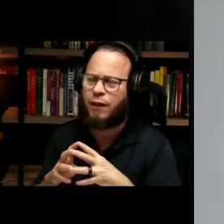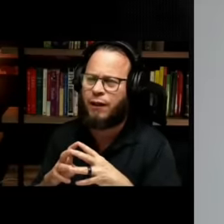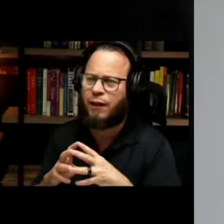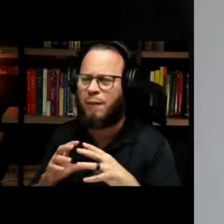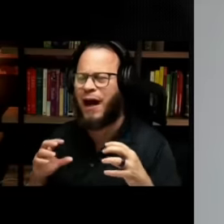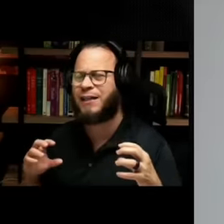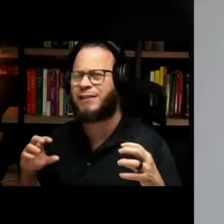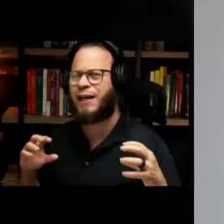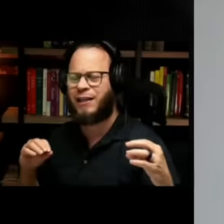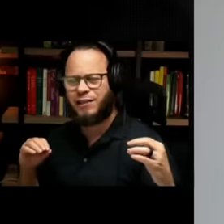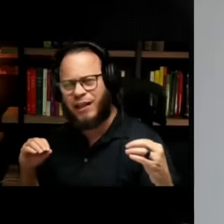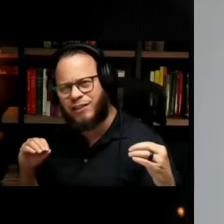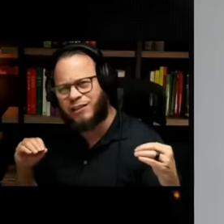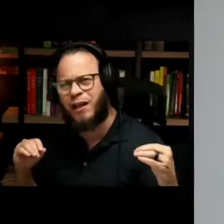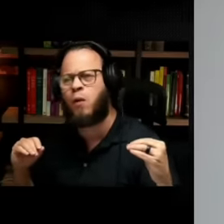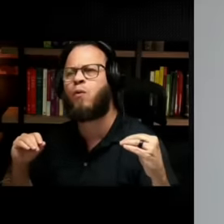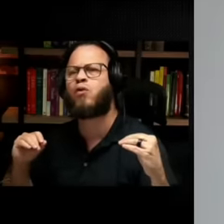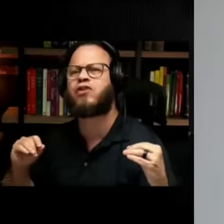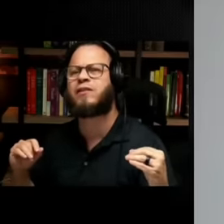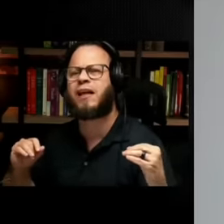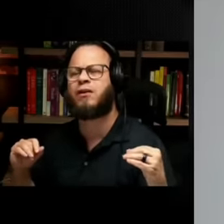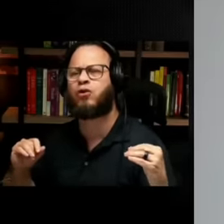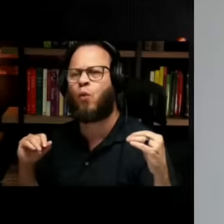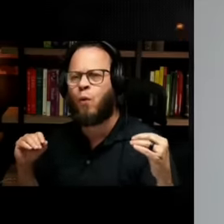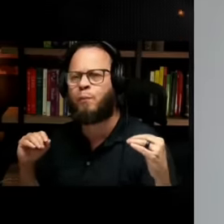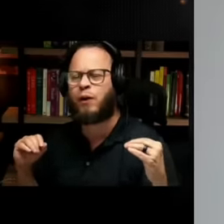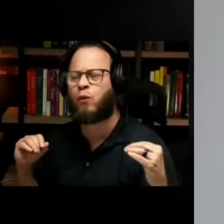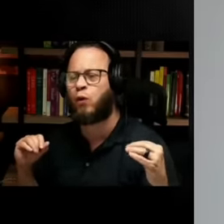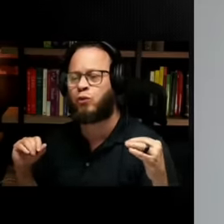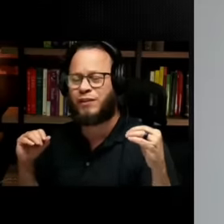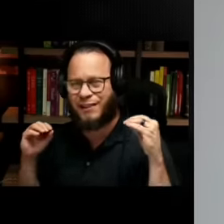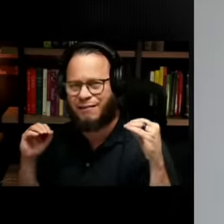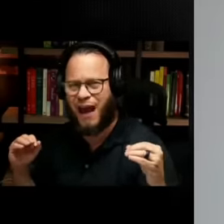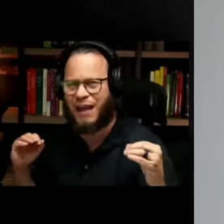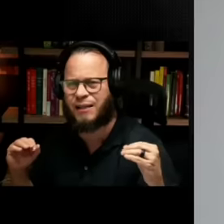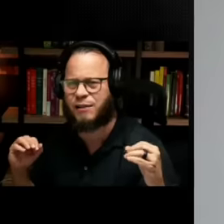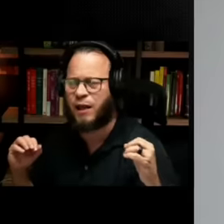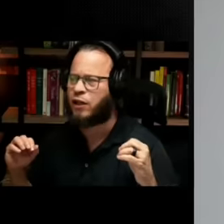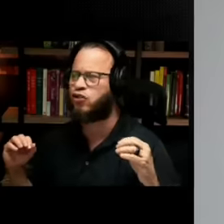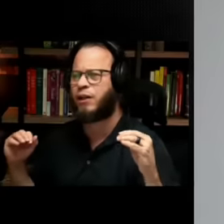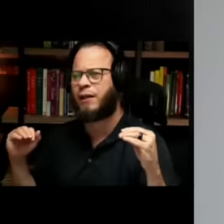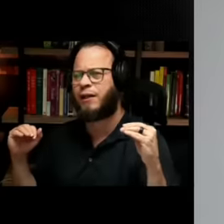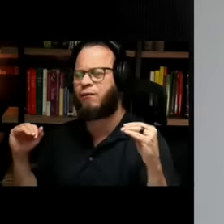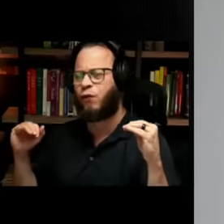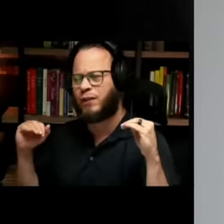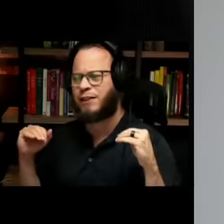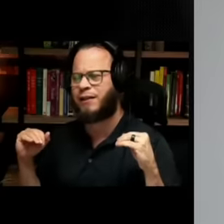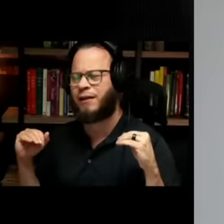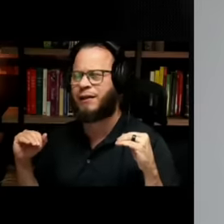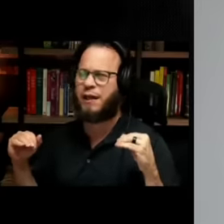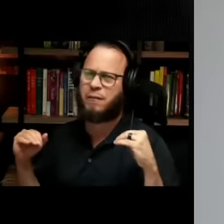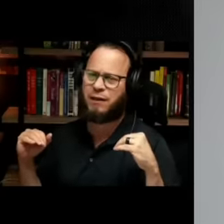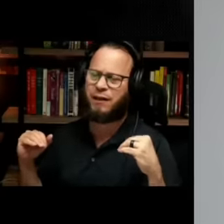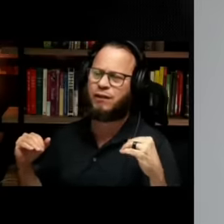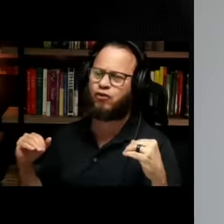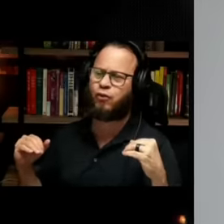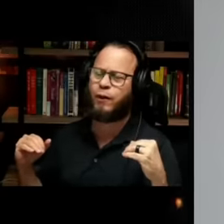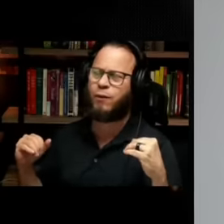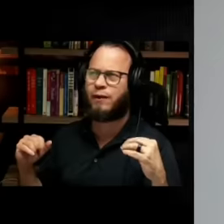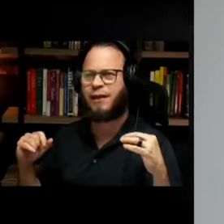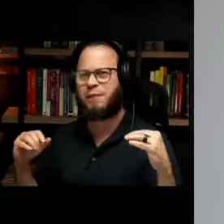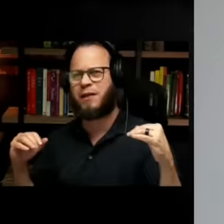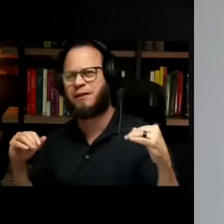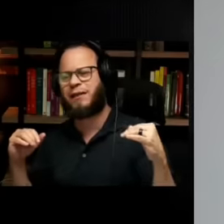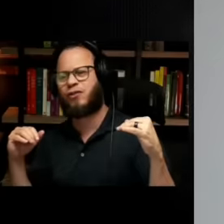brigando, mas eles já estão mostrando um para o outro sinais de que você, quem manda aqui sou